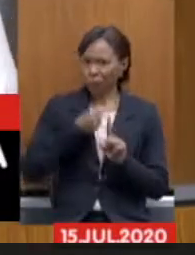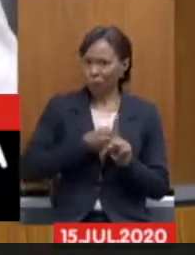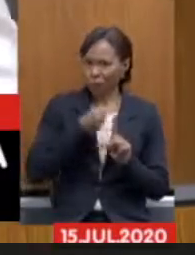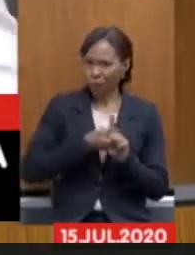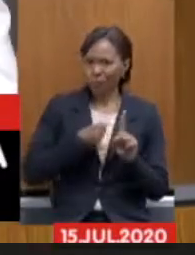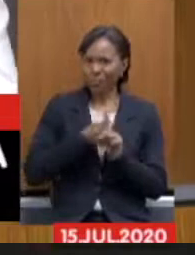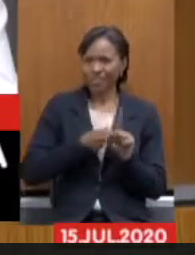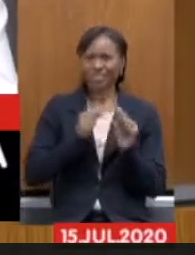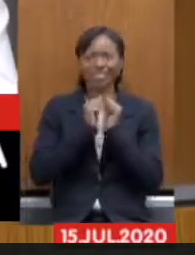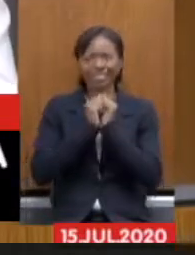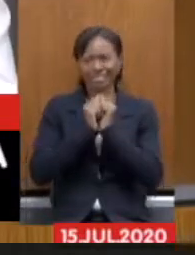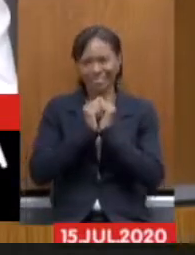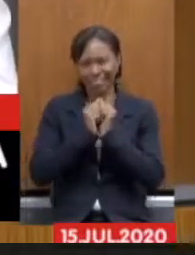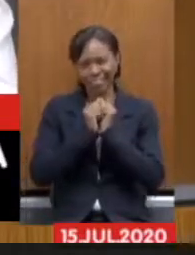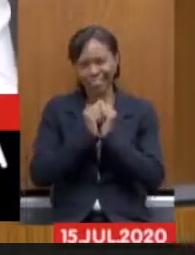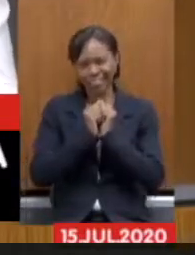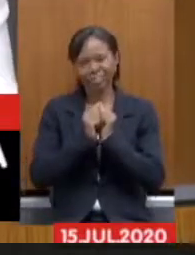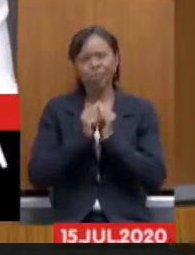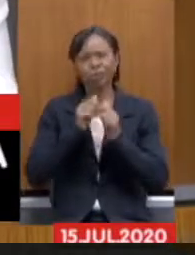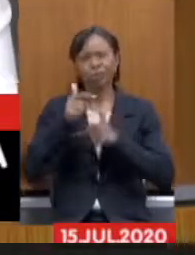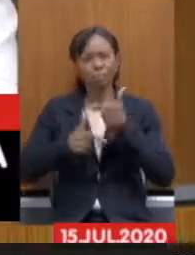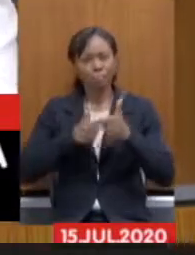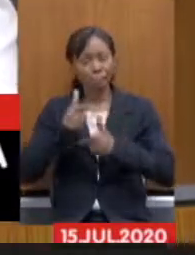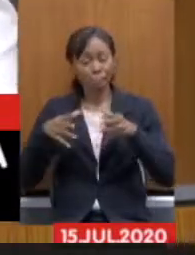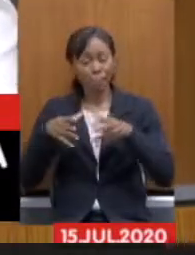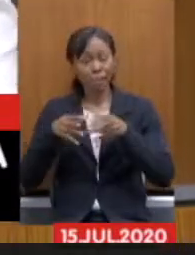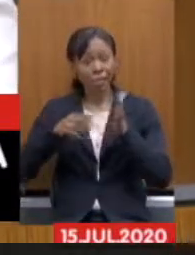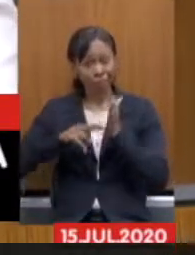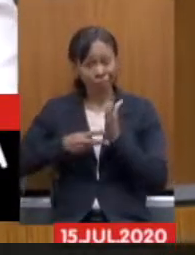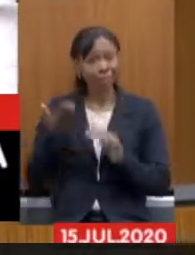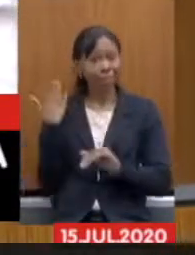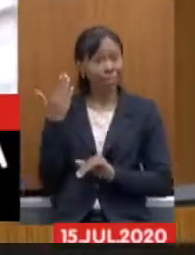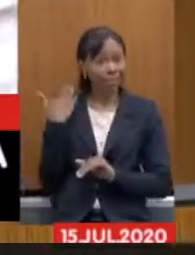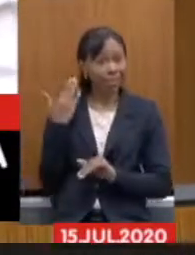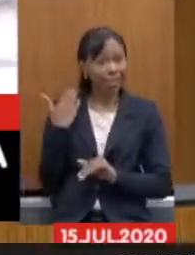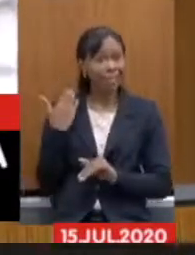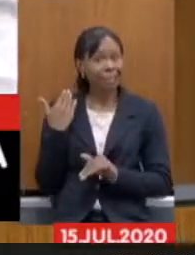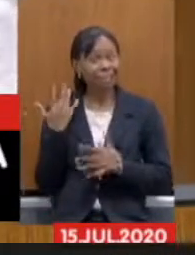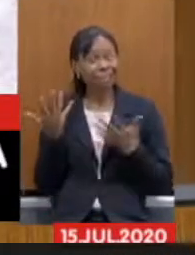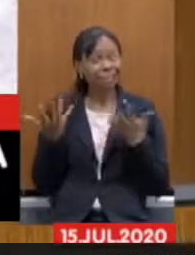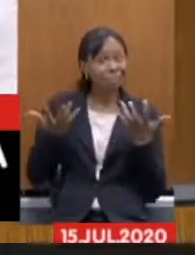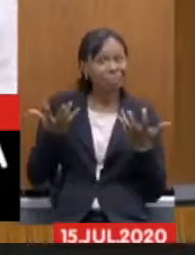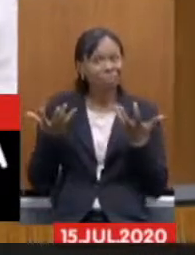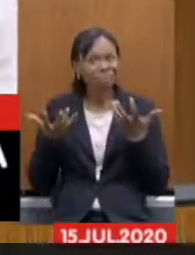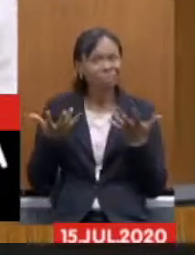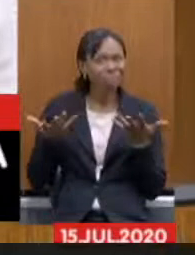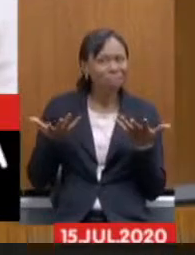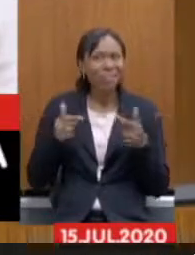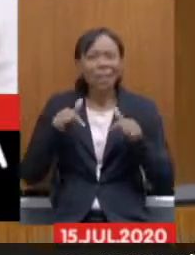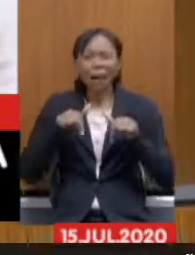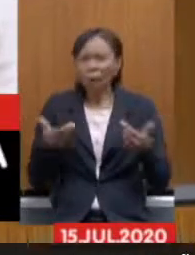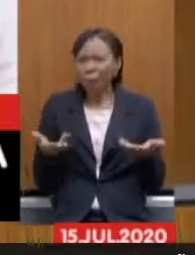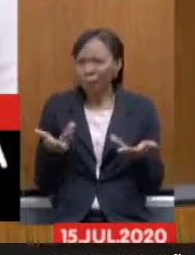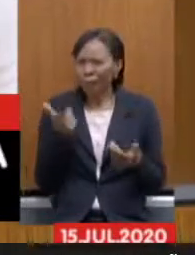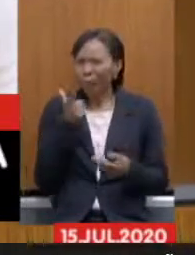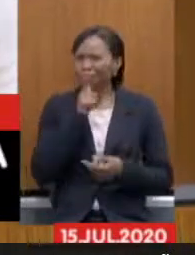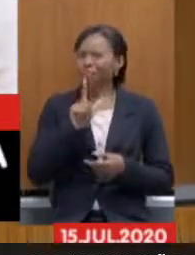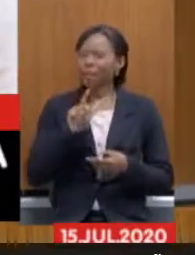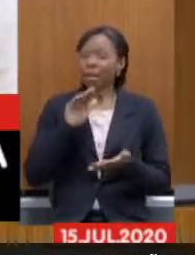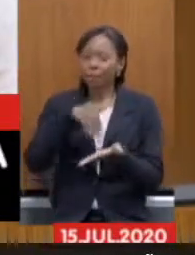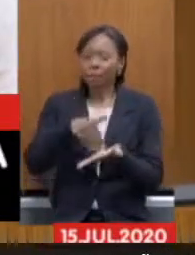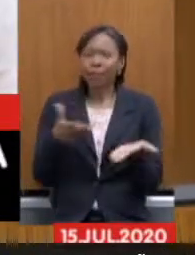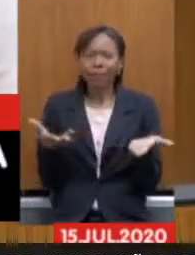batalha né criação do nosso sindicato que na época era um favo né mas nós conseguimos se o síndico oi